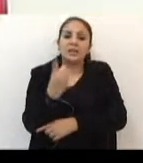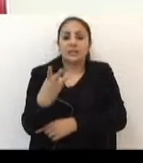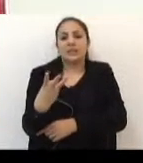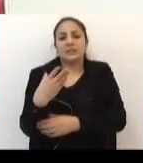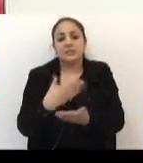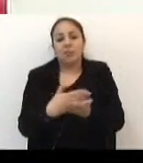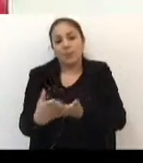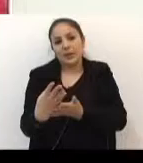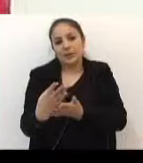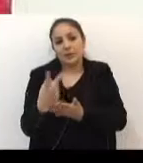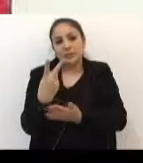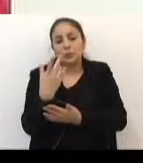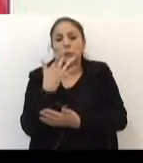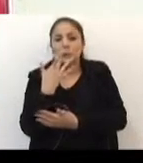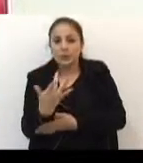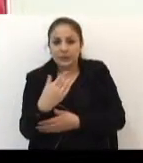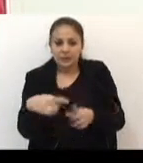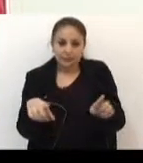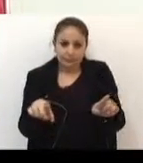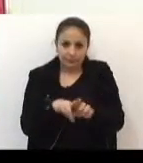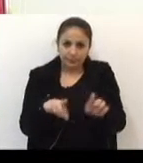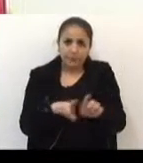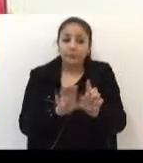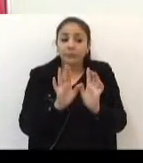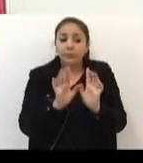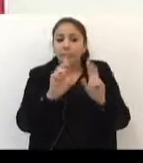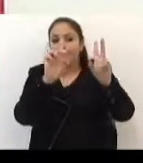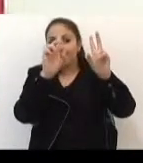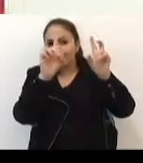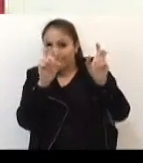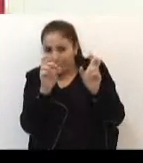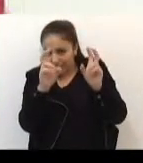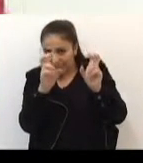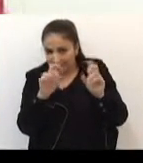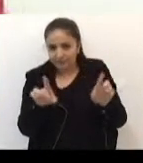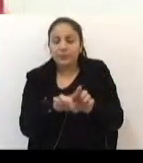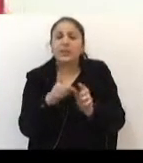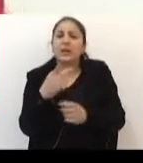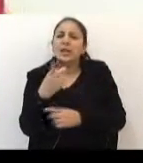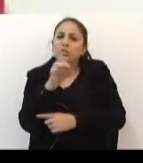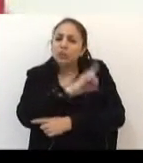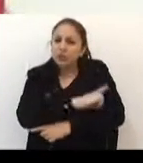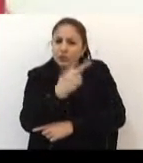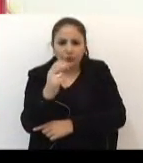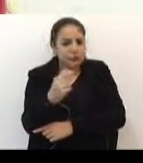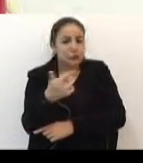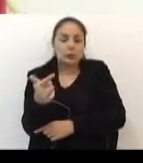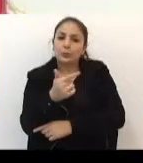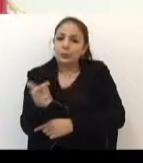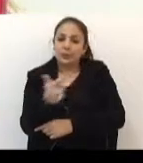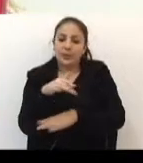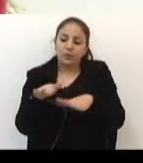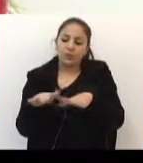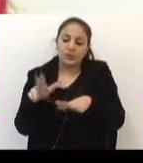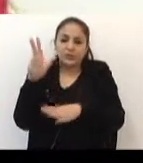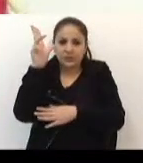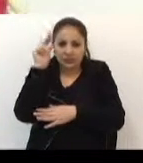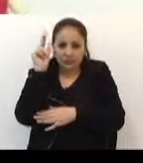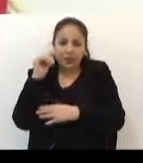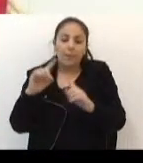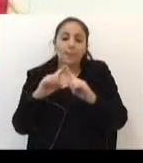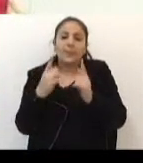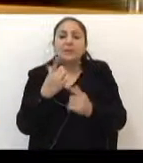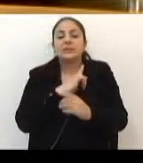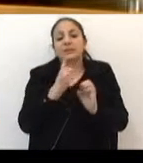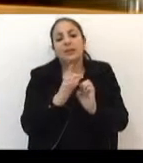só para fazer um parênteses então, já que a senhora falou do dia 20. No dia 20, então, não teremos o desfile das cavalarias, mas teremos um show aí para